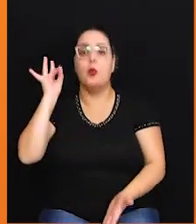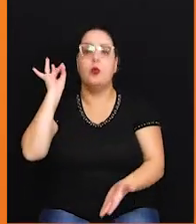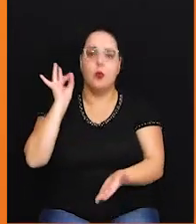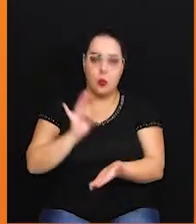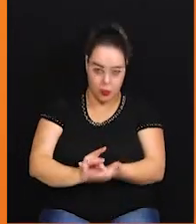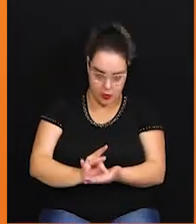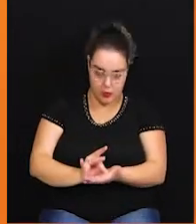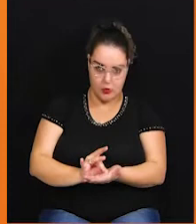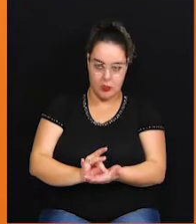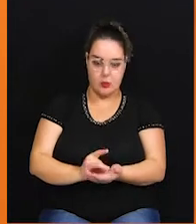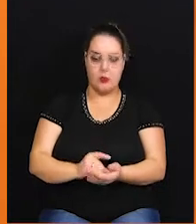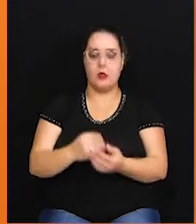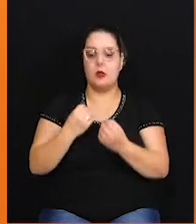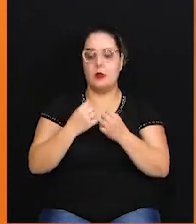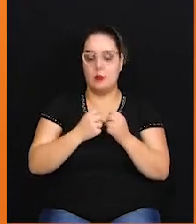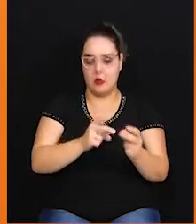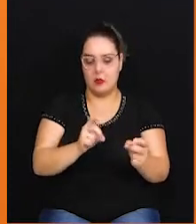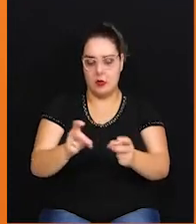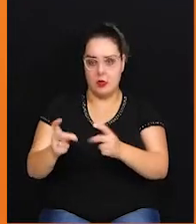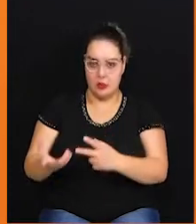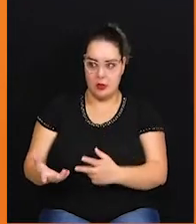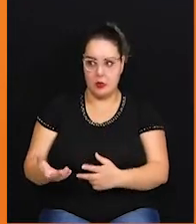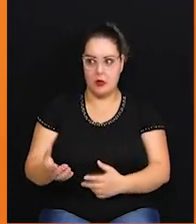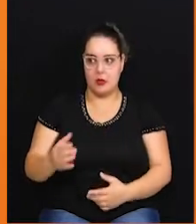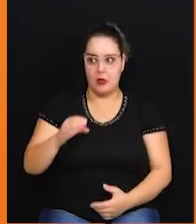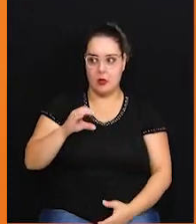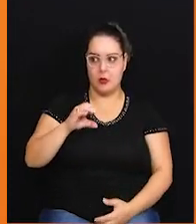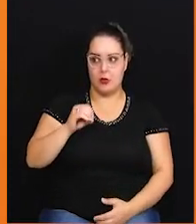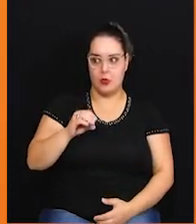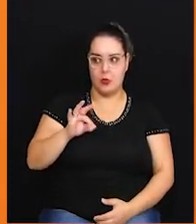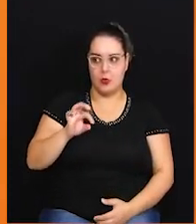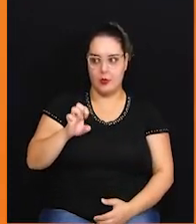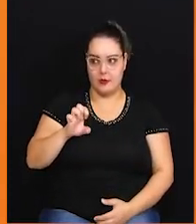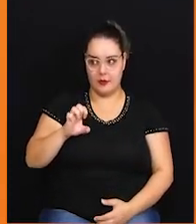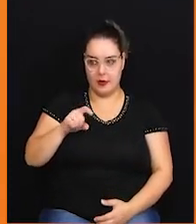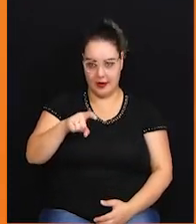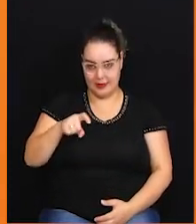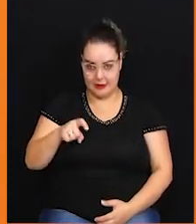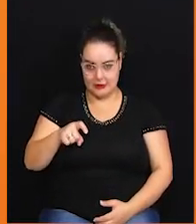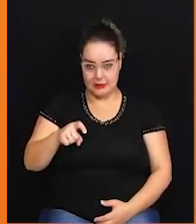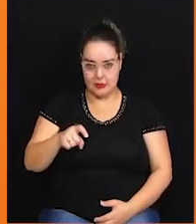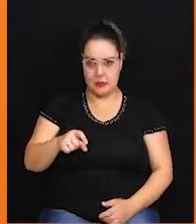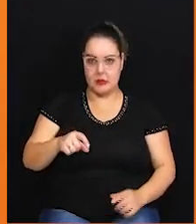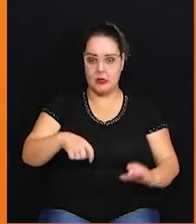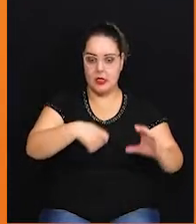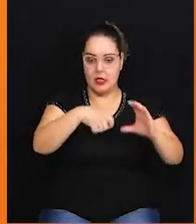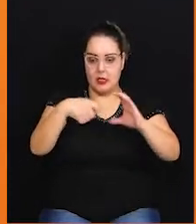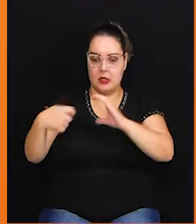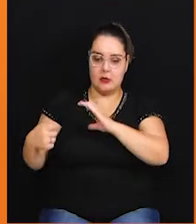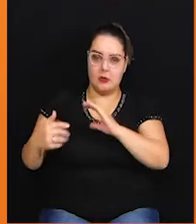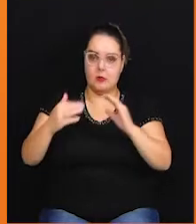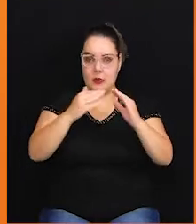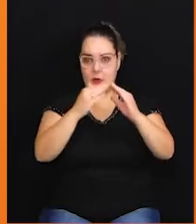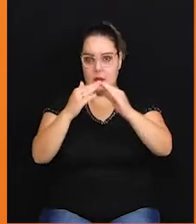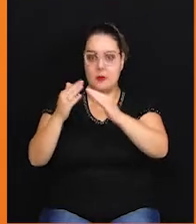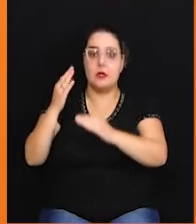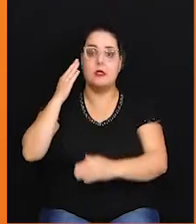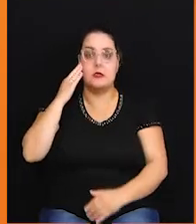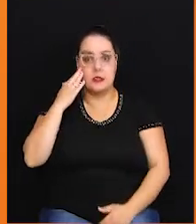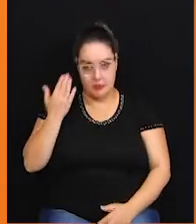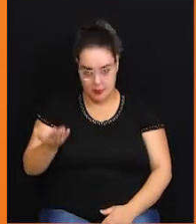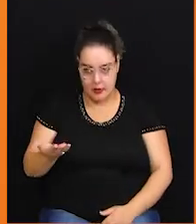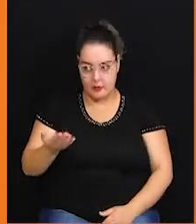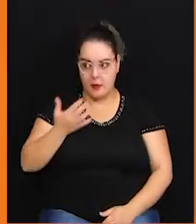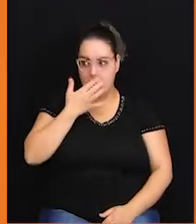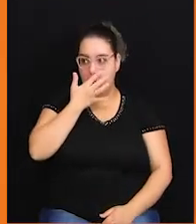verdadeiramente eficaz foi lançado ao mercado. Ele era chamado de Cotex, estão aparecendo imagens aí para o pessoal de casa saber.